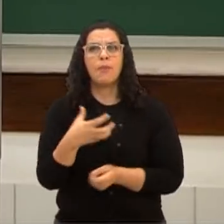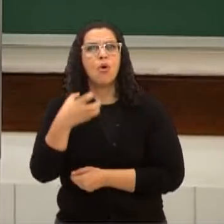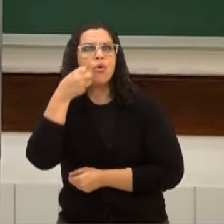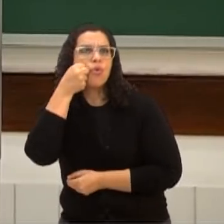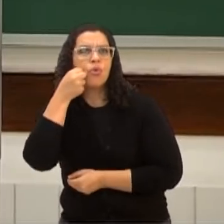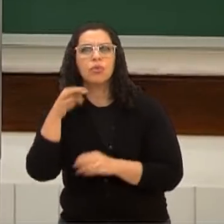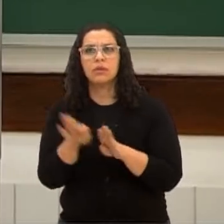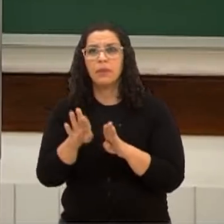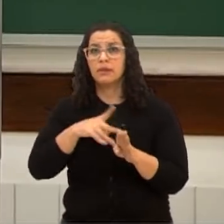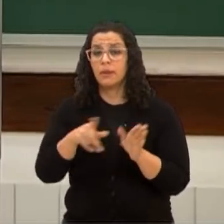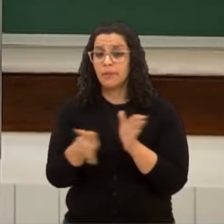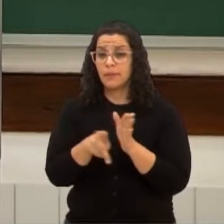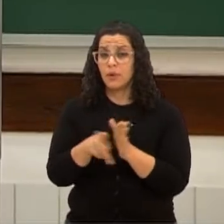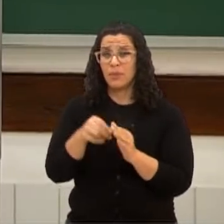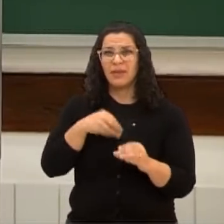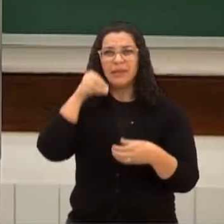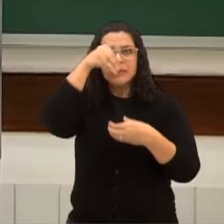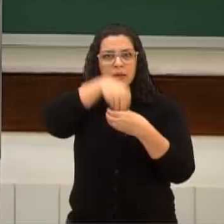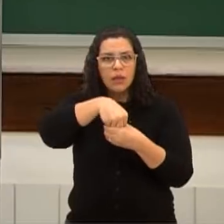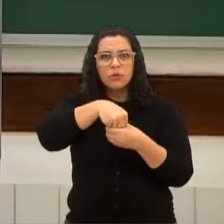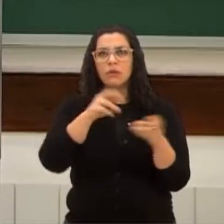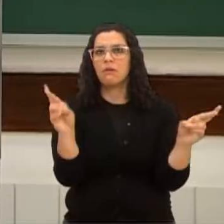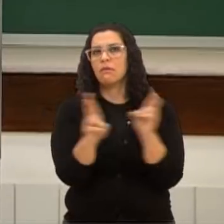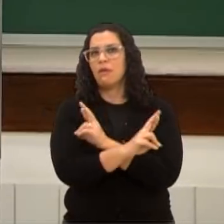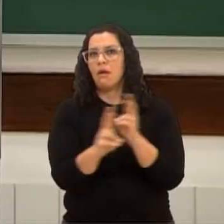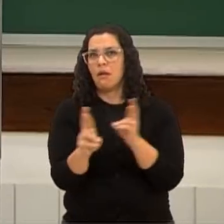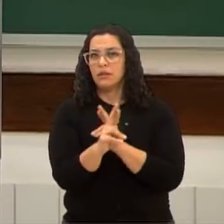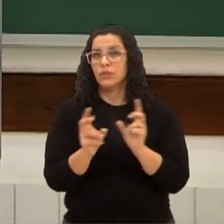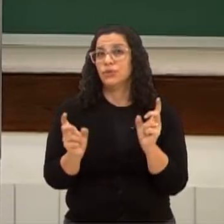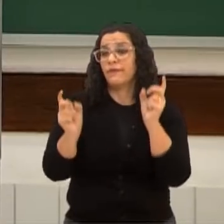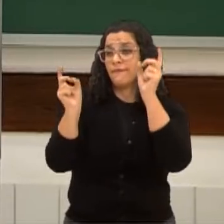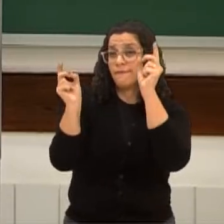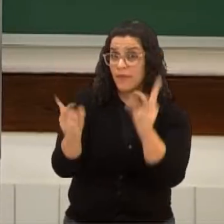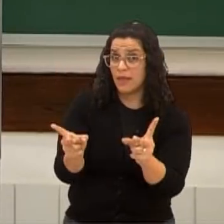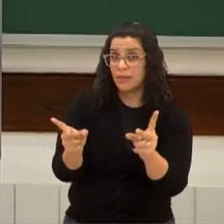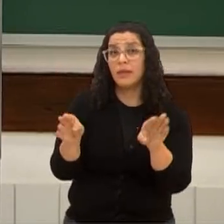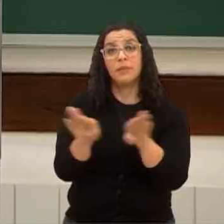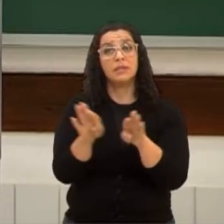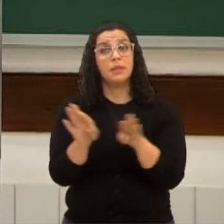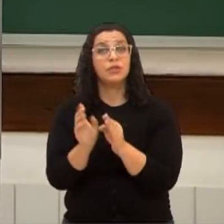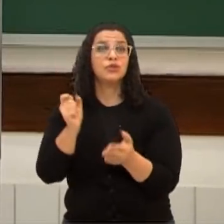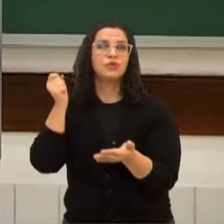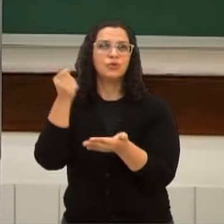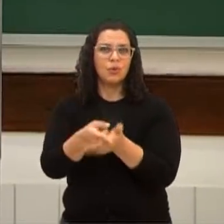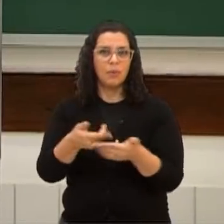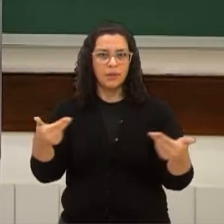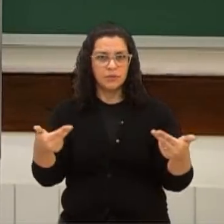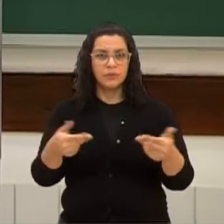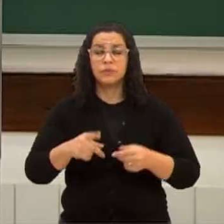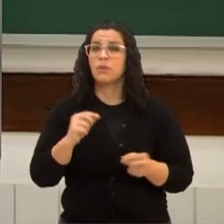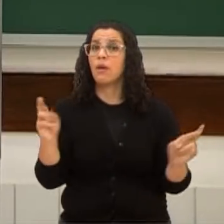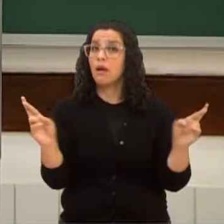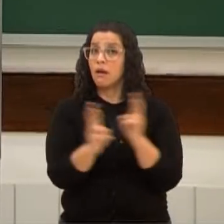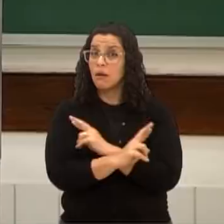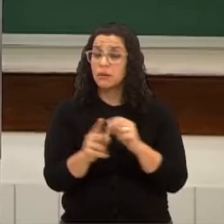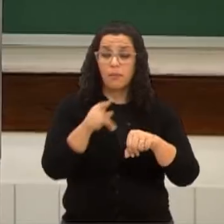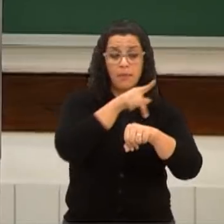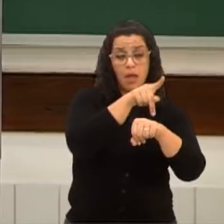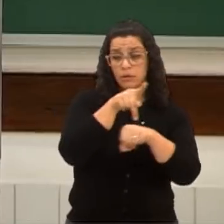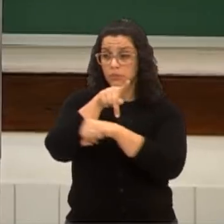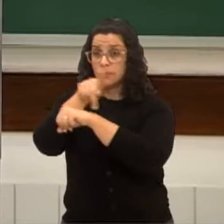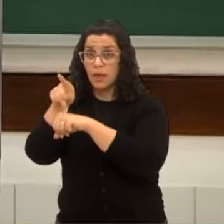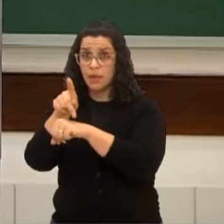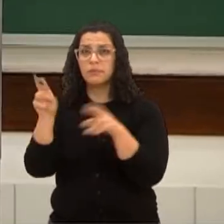lucro está muito embutido nessas relações. Lembrando que essa relação entre países, ela